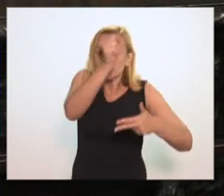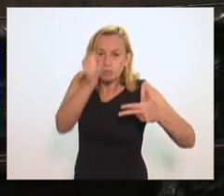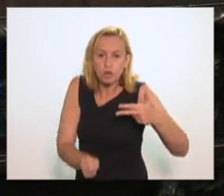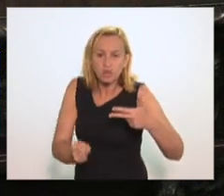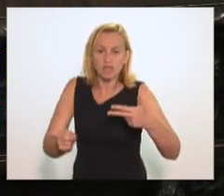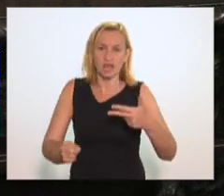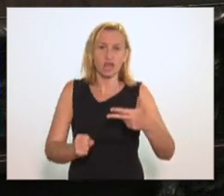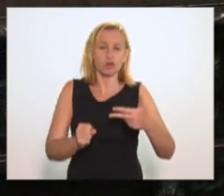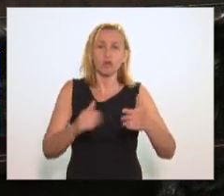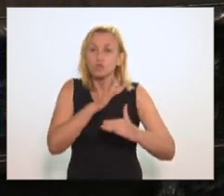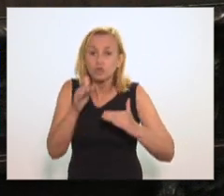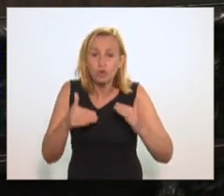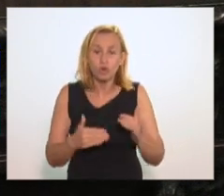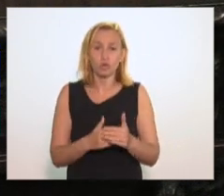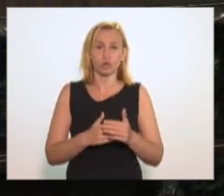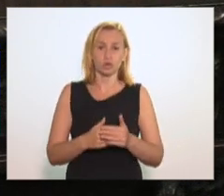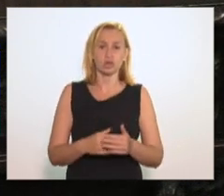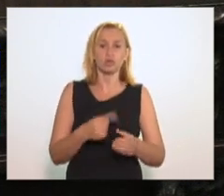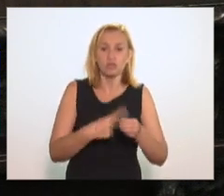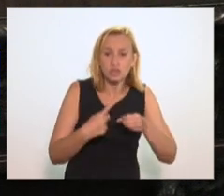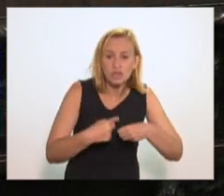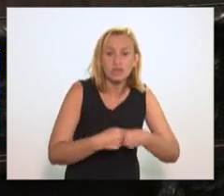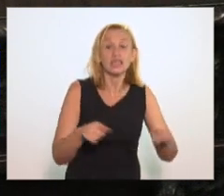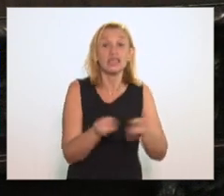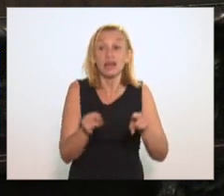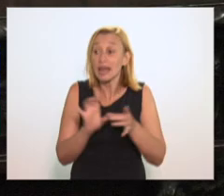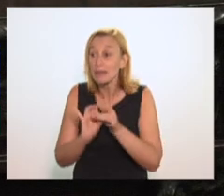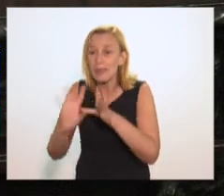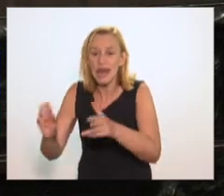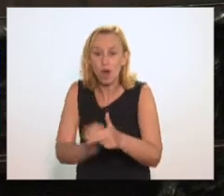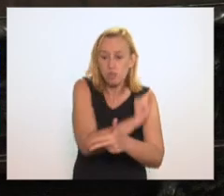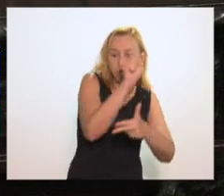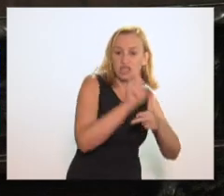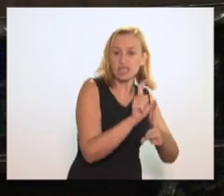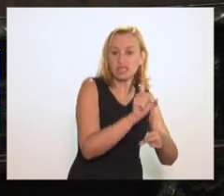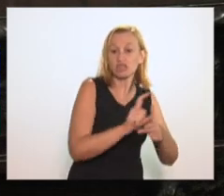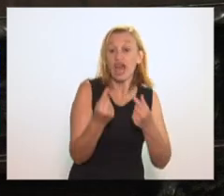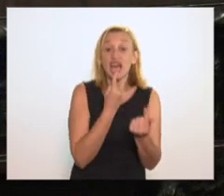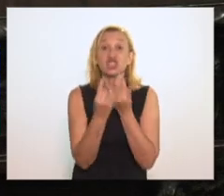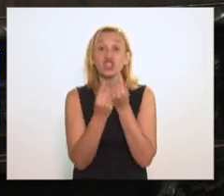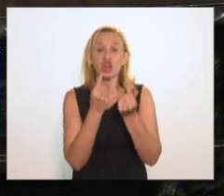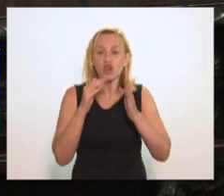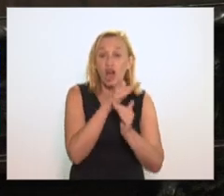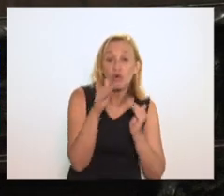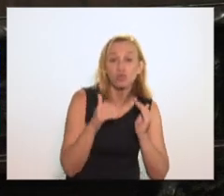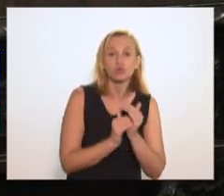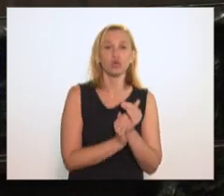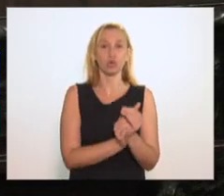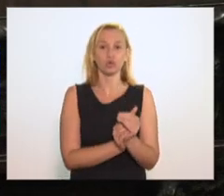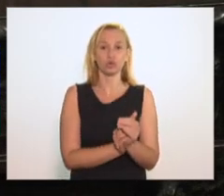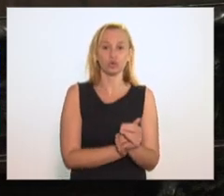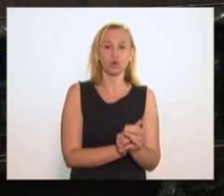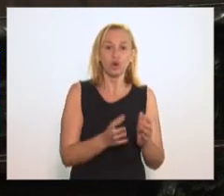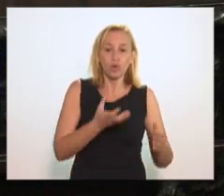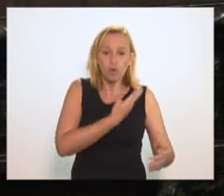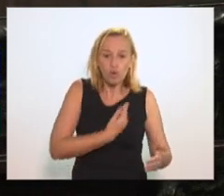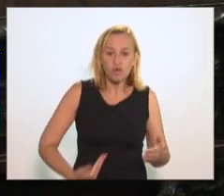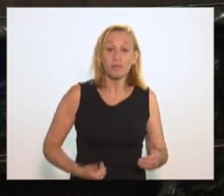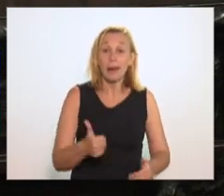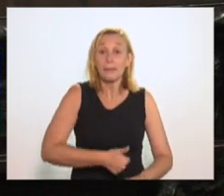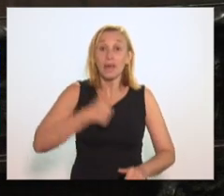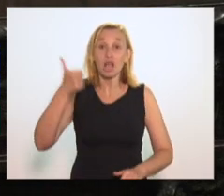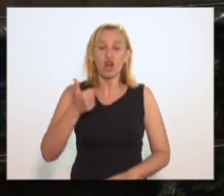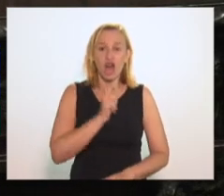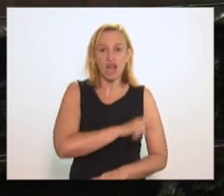para aí sim autorizar o poder executivo a dialogar com todas essas esferas para melhorar a gestão da